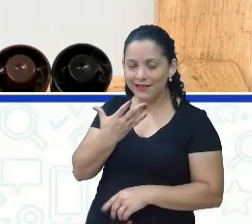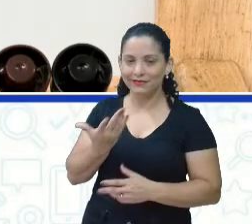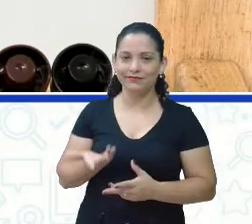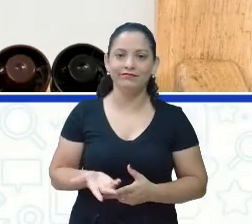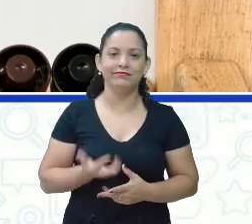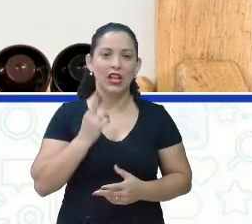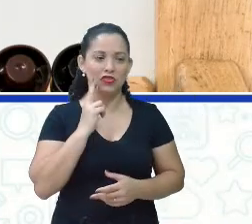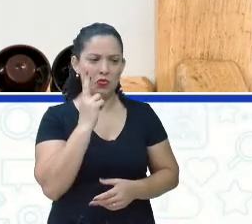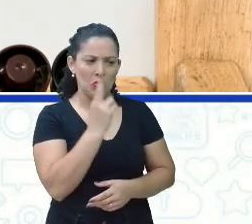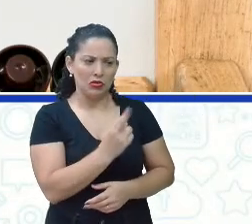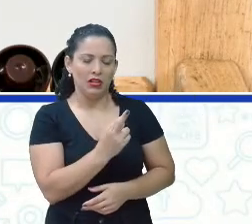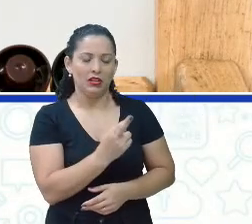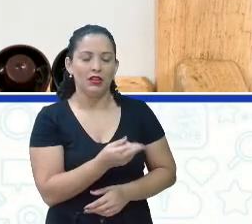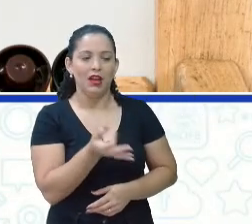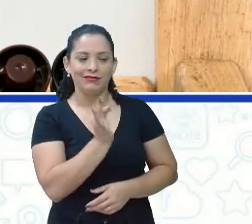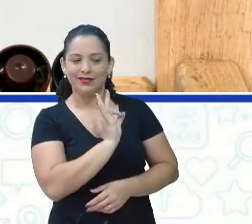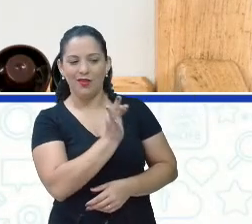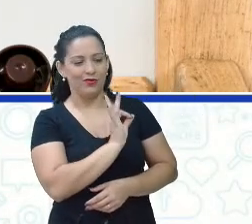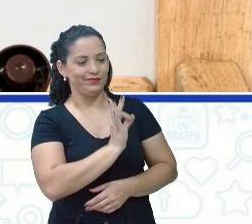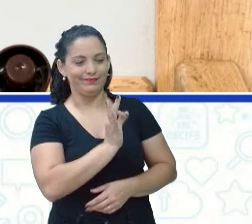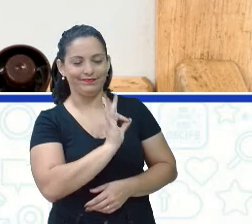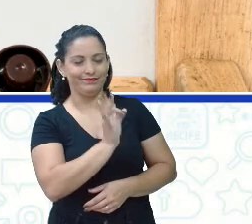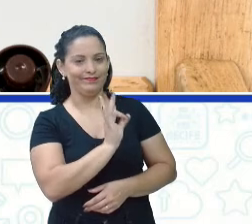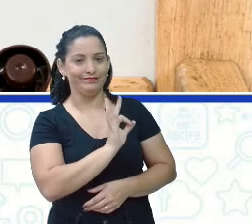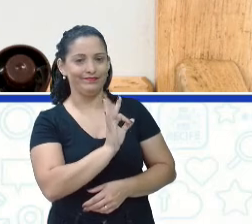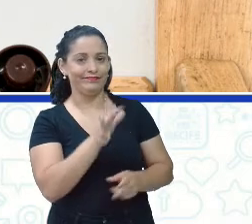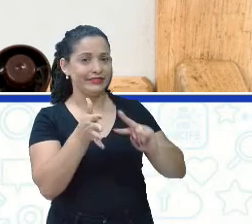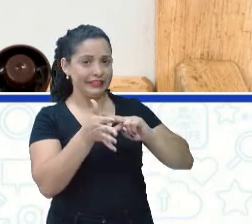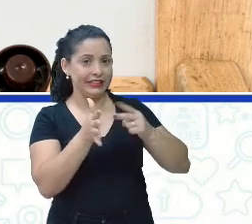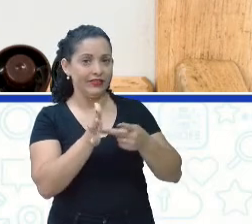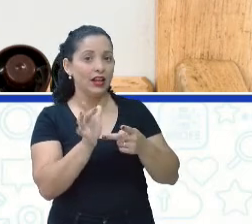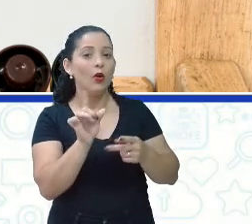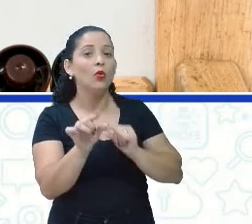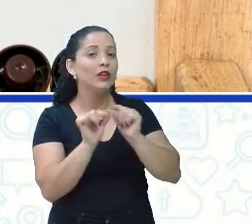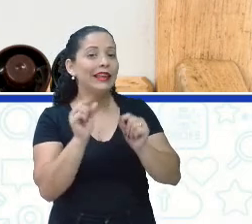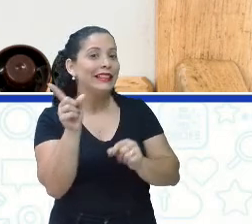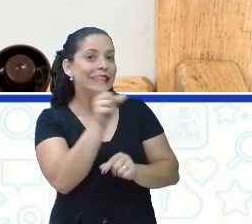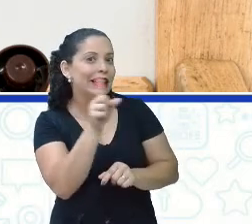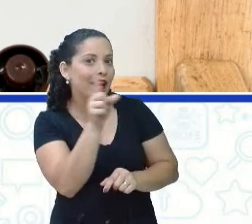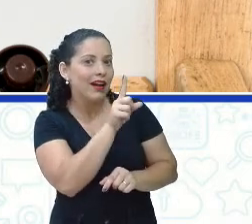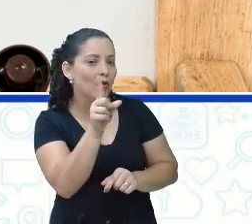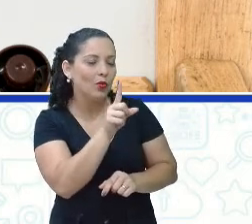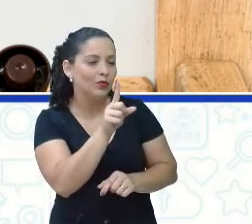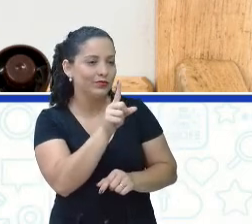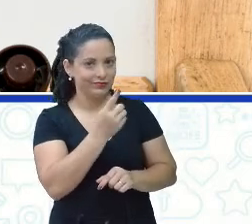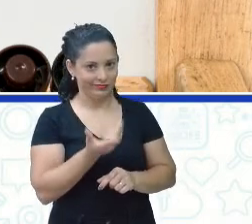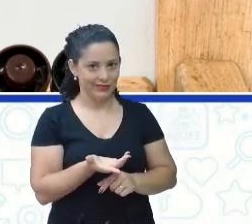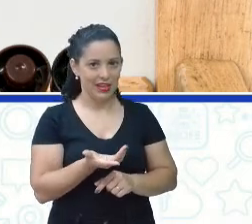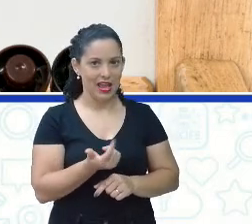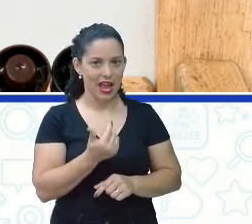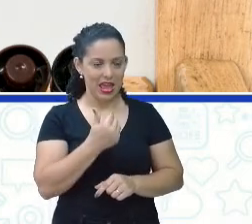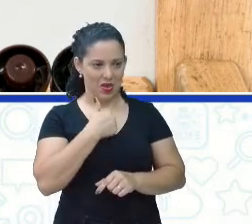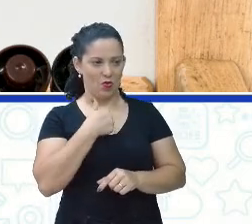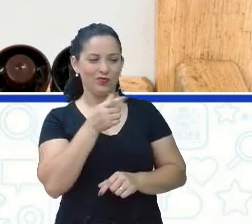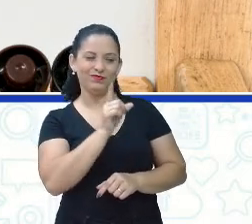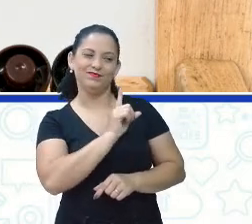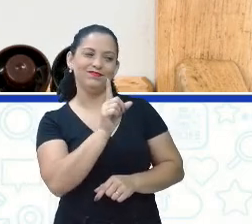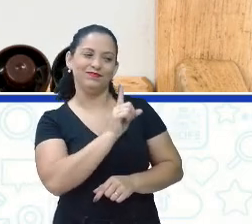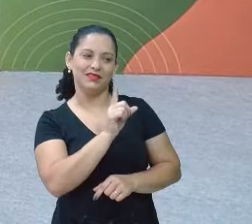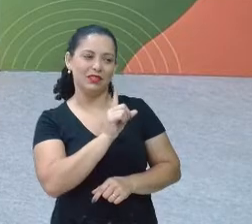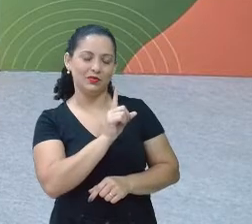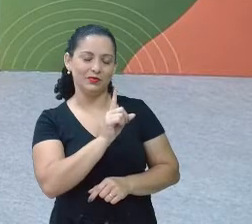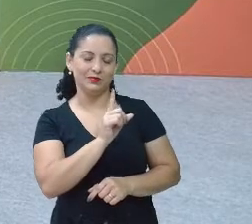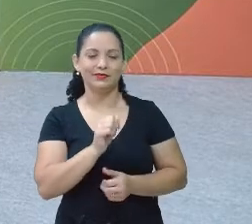isso, no, I am not, que significa não, eu não estou, tá bom? Então, nós temos uma estrutura aqui para responder de